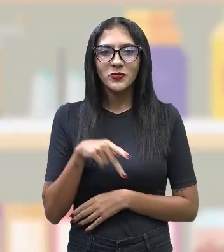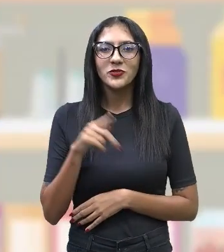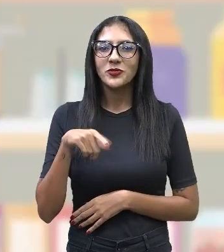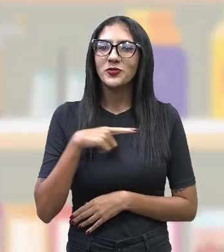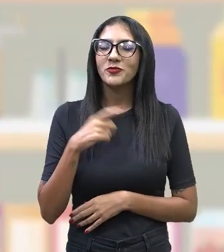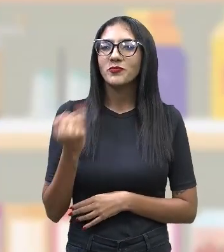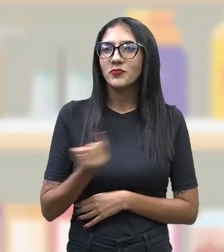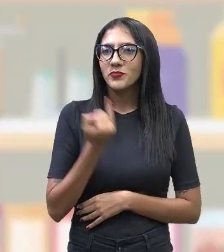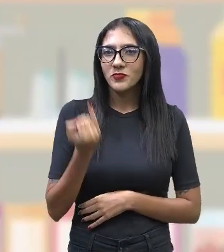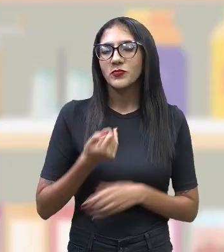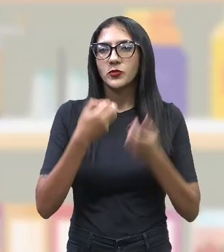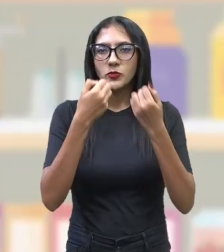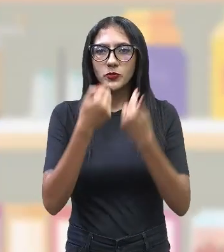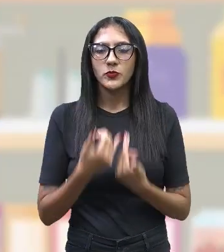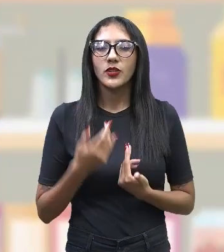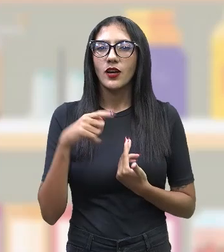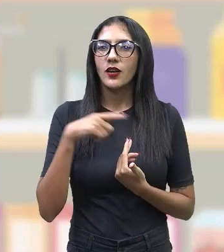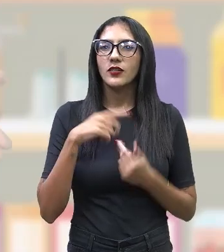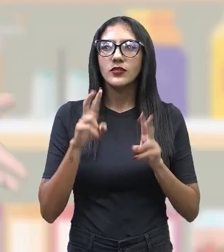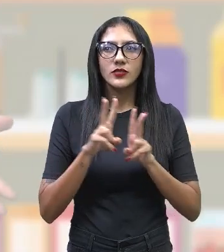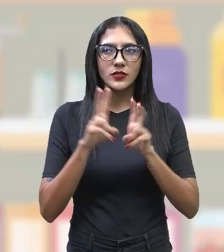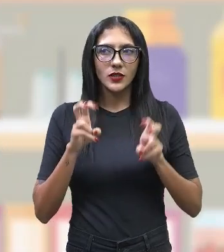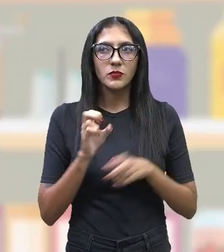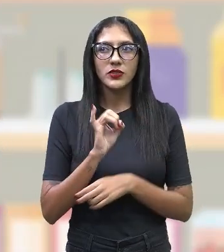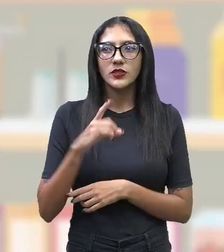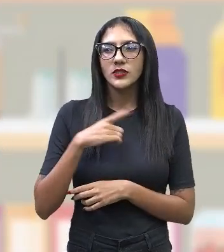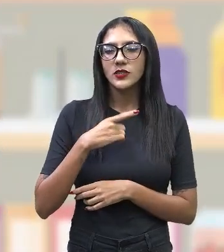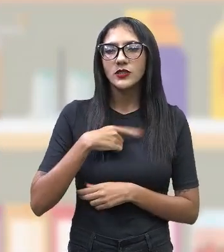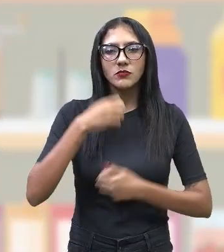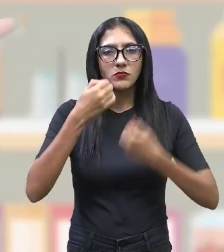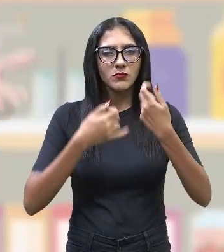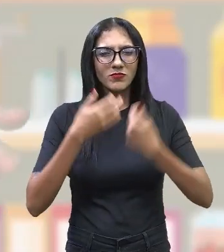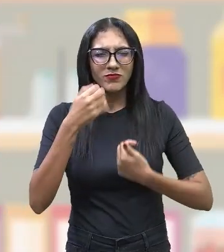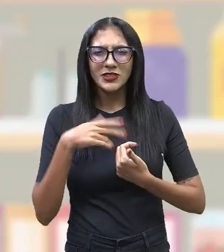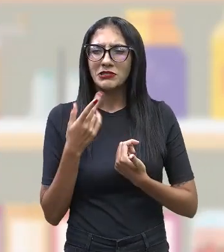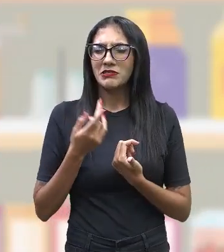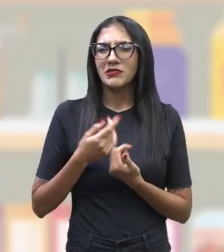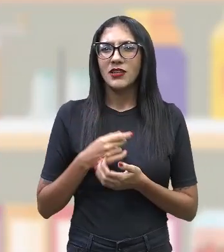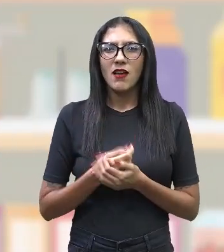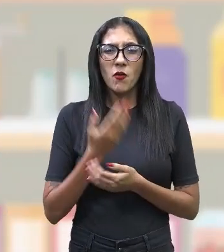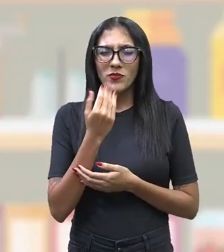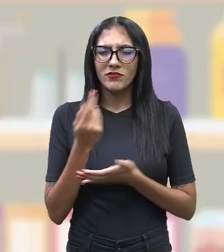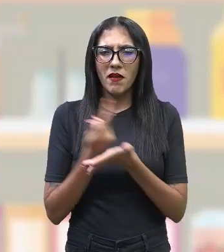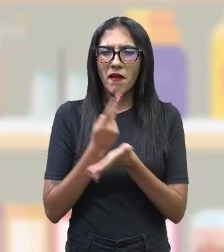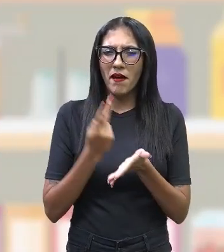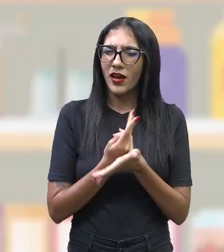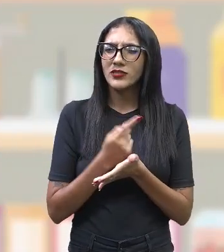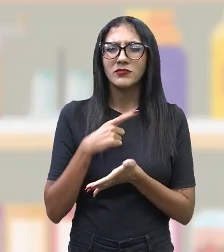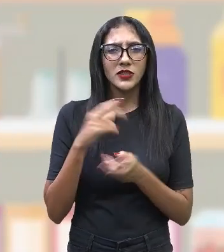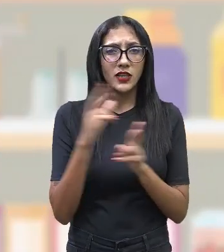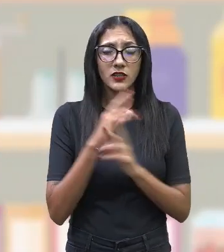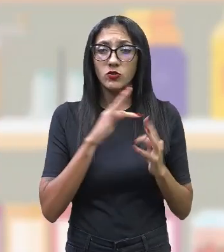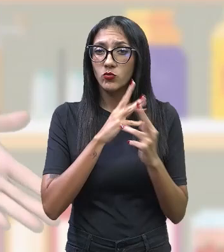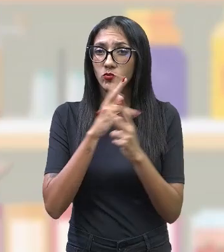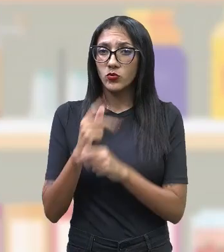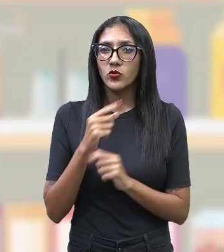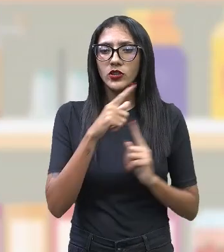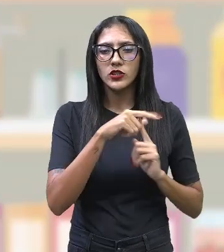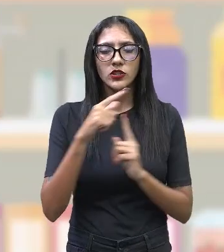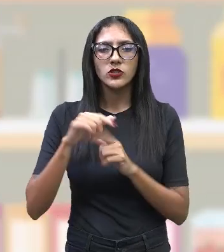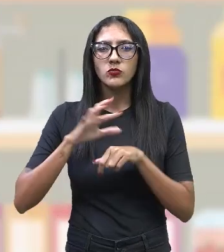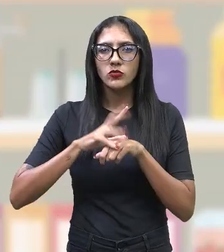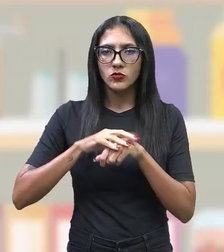sobre alimentação, porque uma alimentação inadequada leva a todas essas doenças que vocês falaram, então, aí sobre